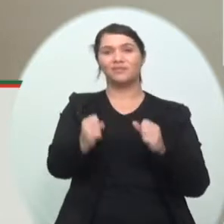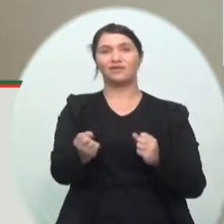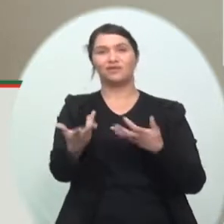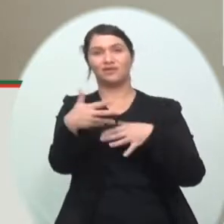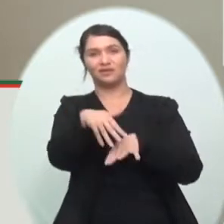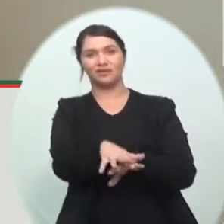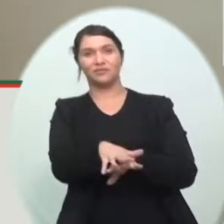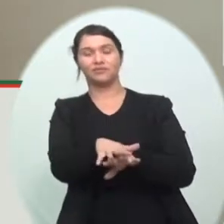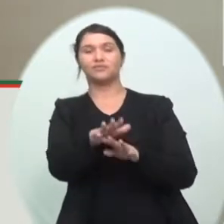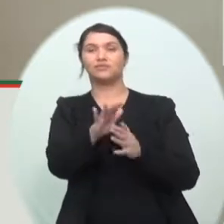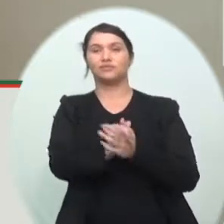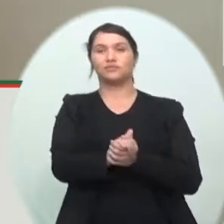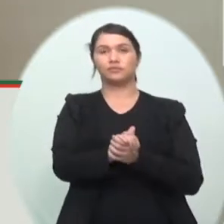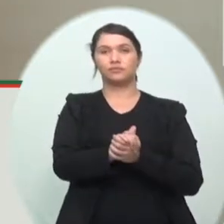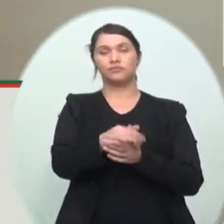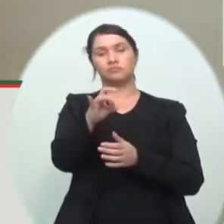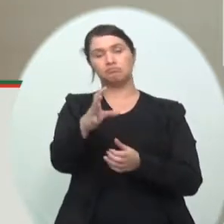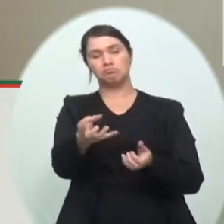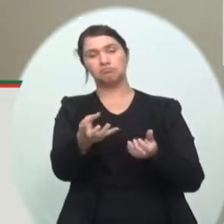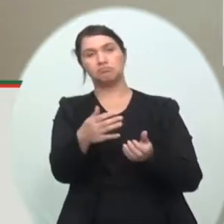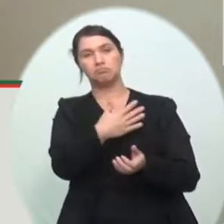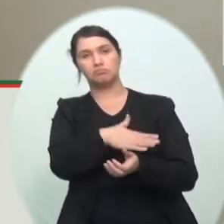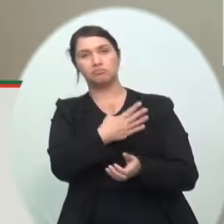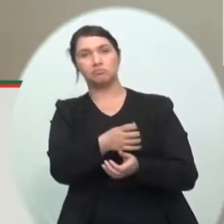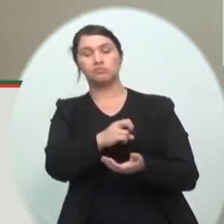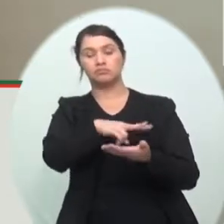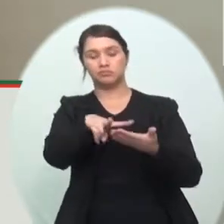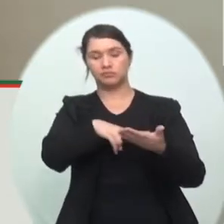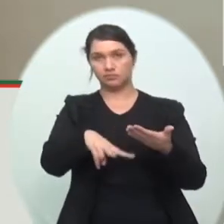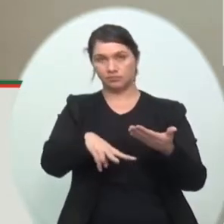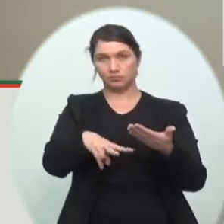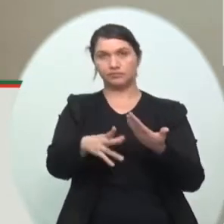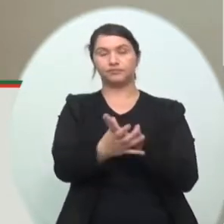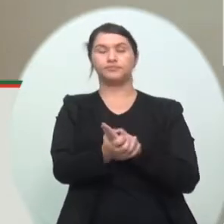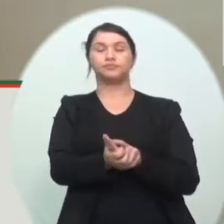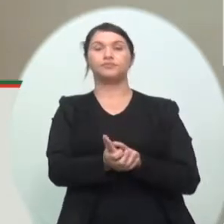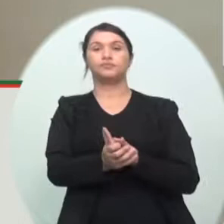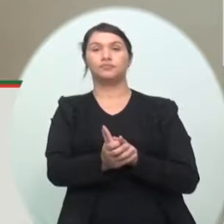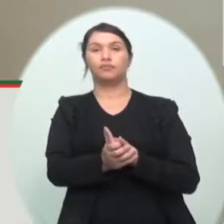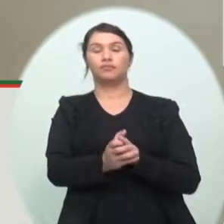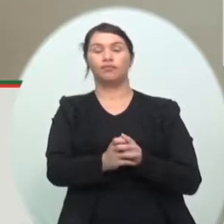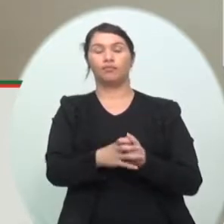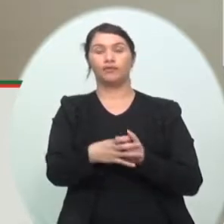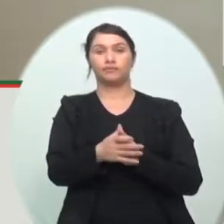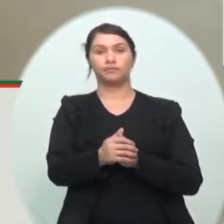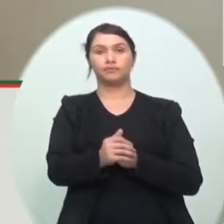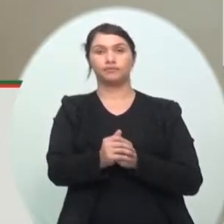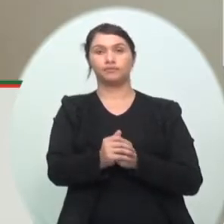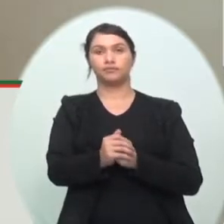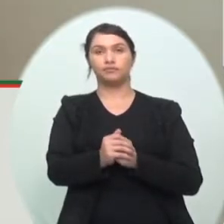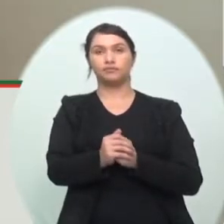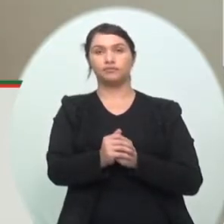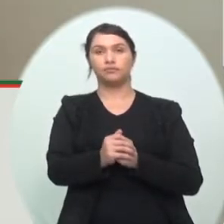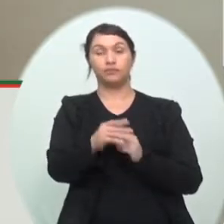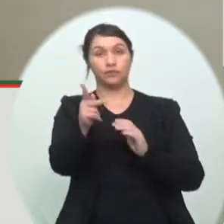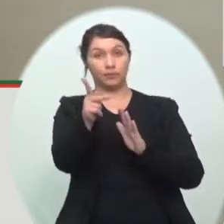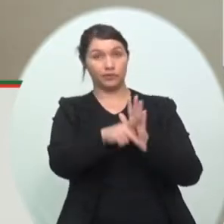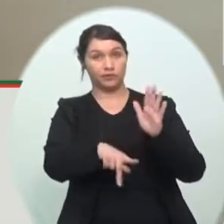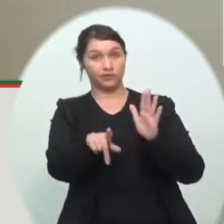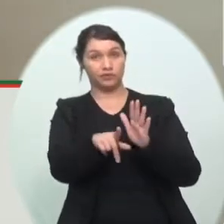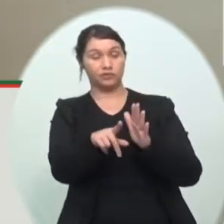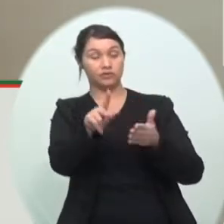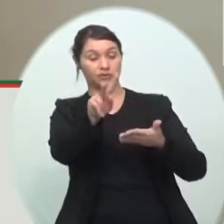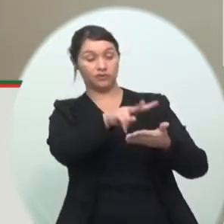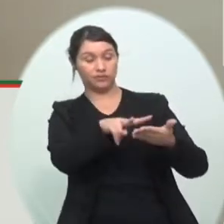esse percentual? Eu só queria fazer a leitura aqui da forma do projeto, do artigo do